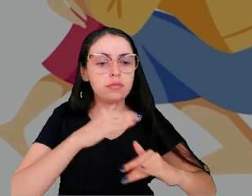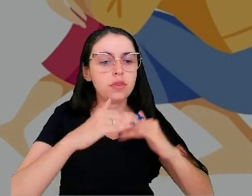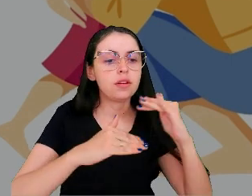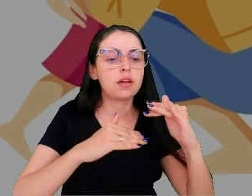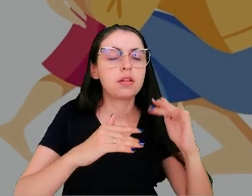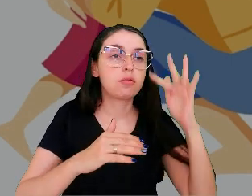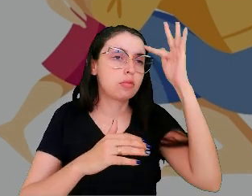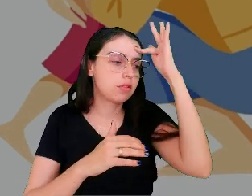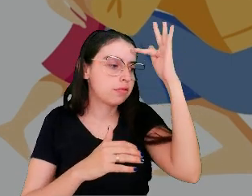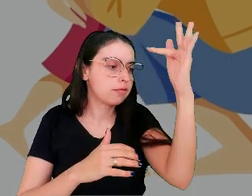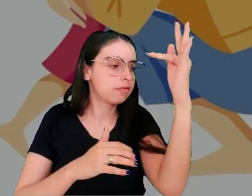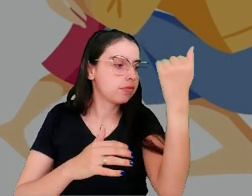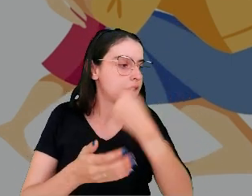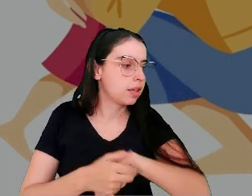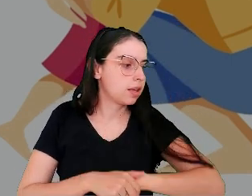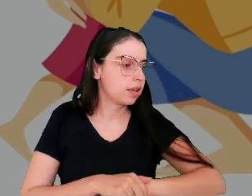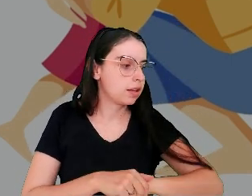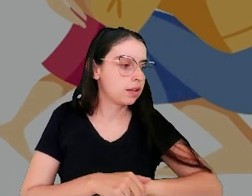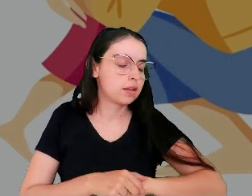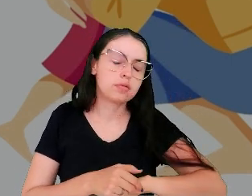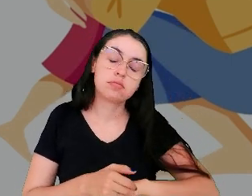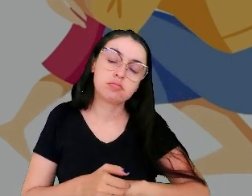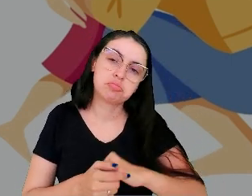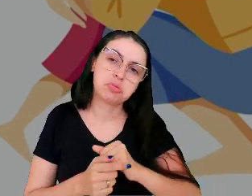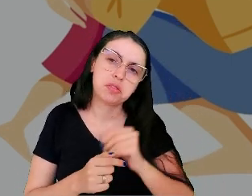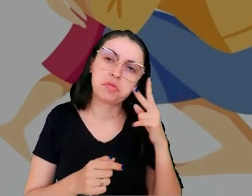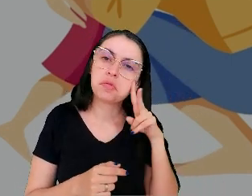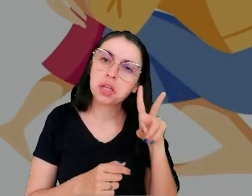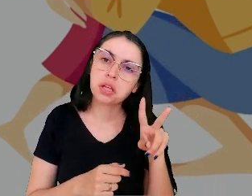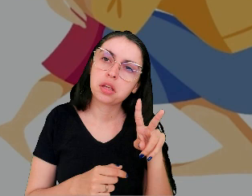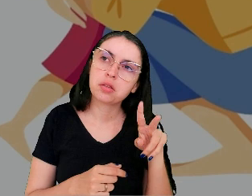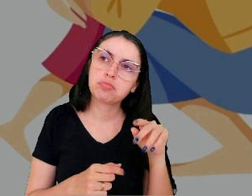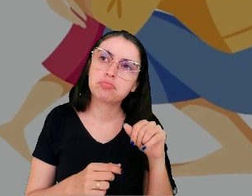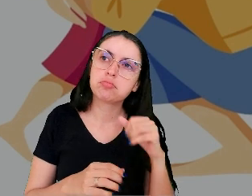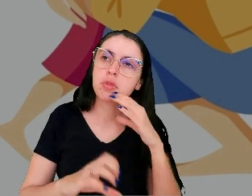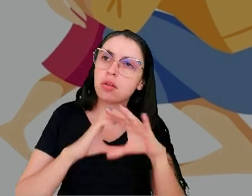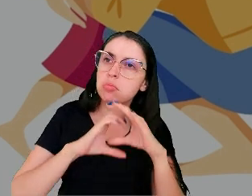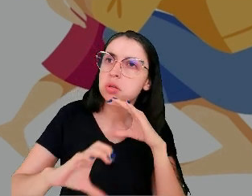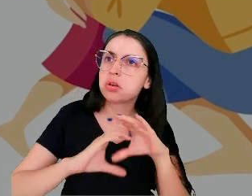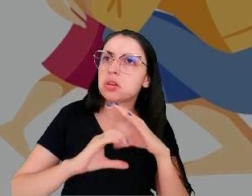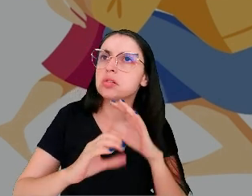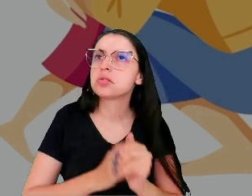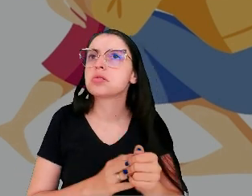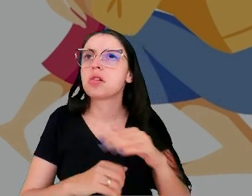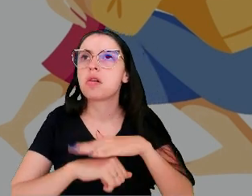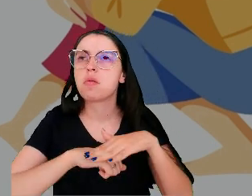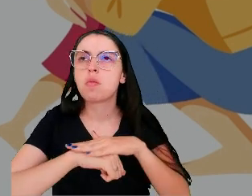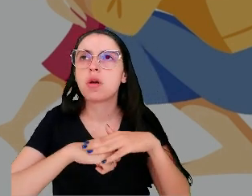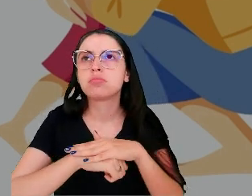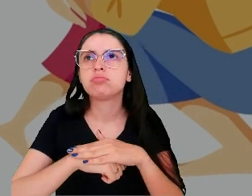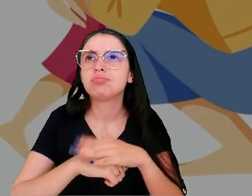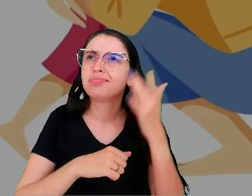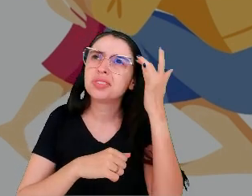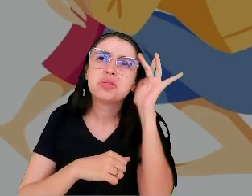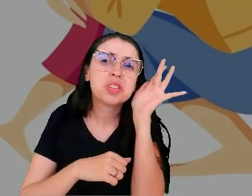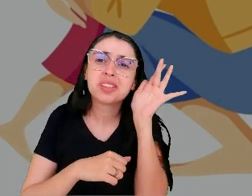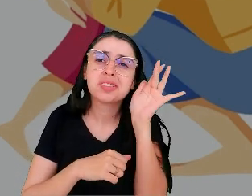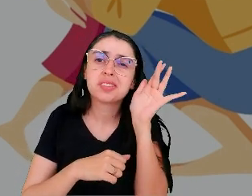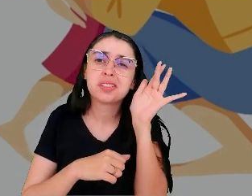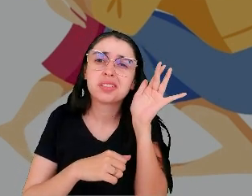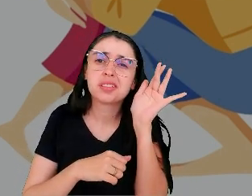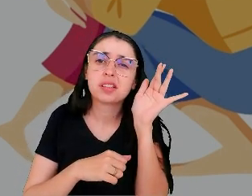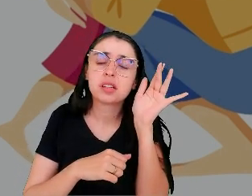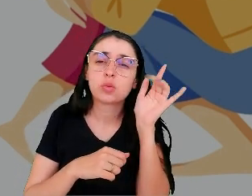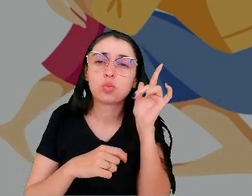uma certa fé. Ele, eu fiquei vendo, né, o diálogo, a conversa, ou ele não entendia direito